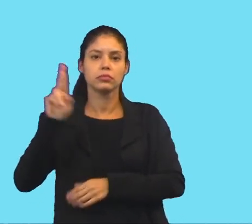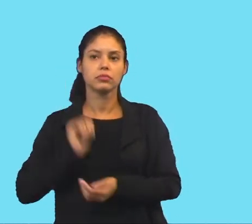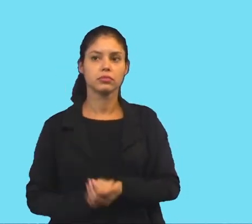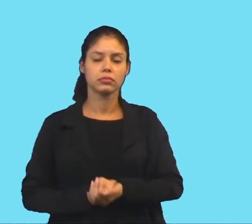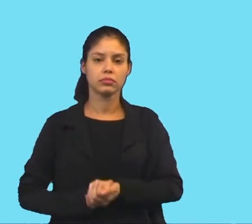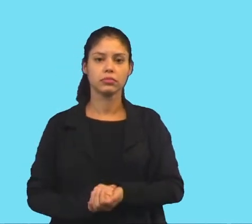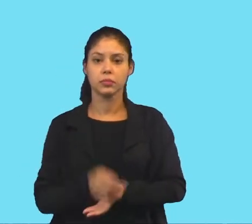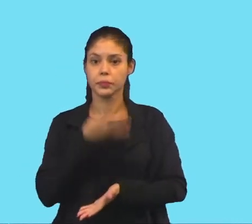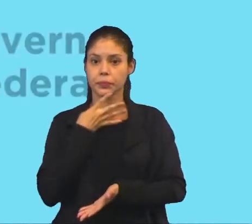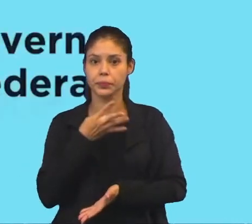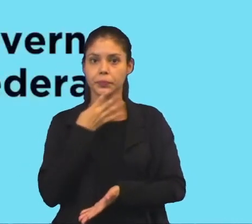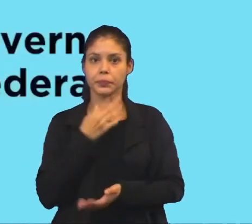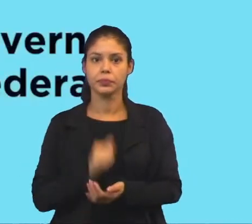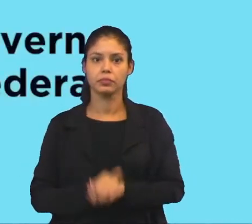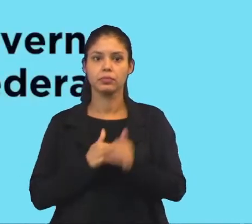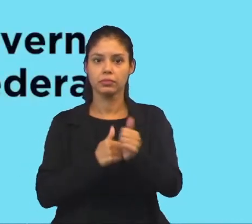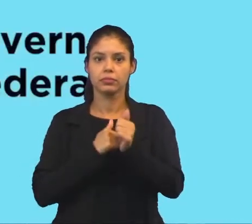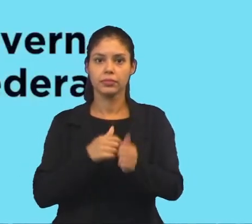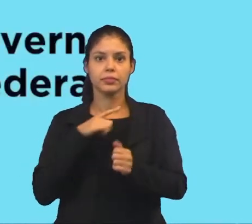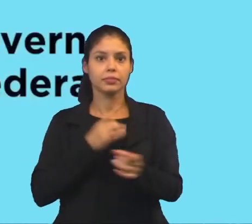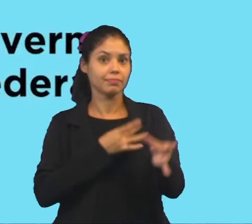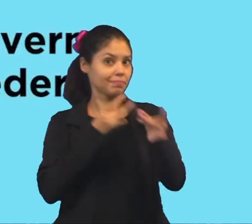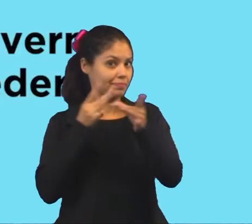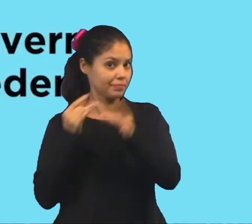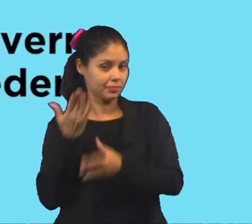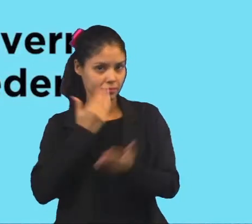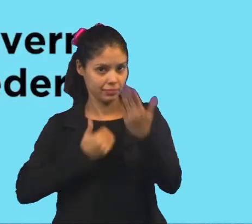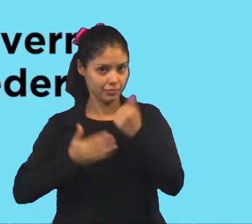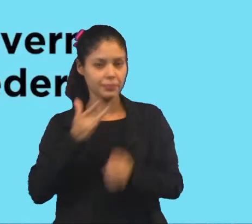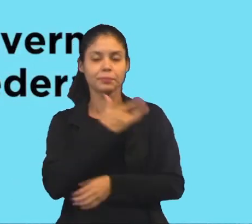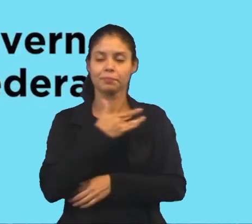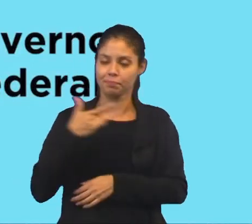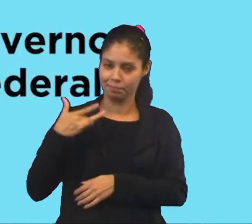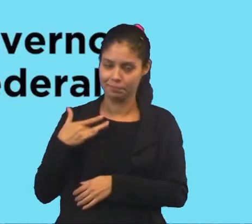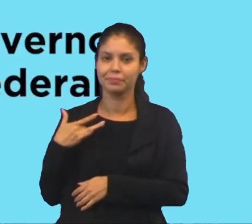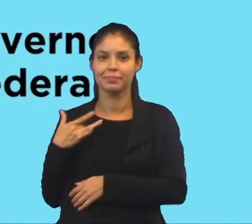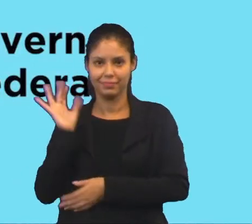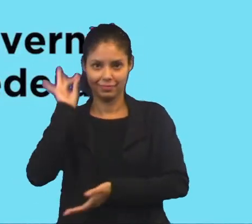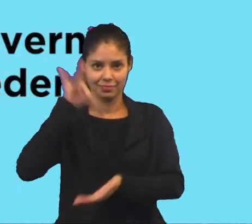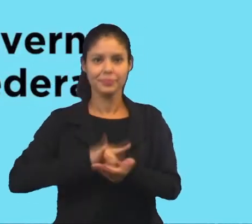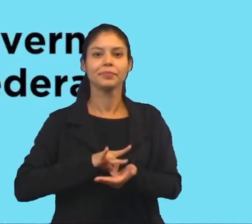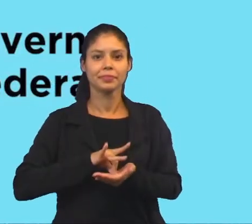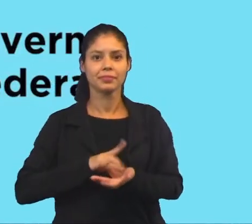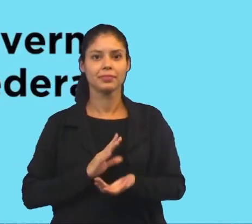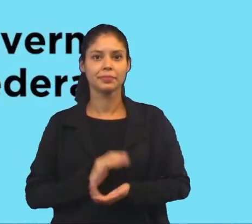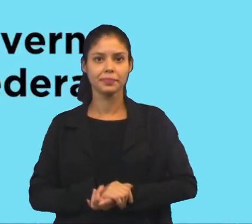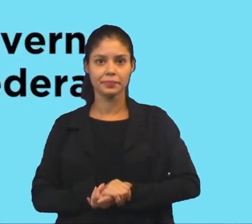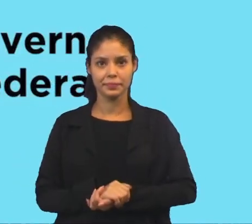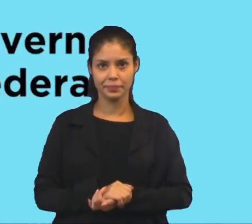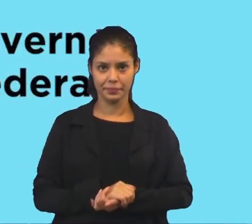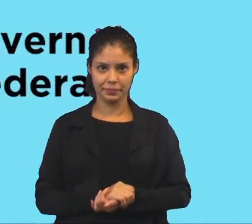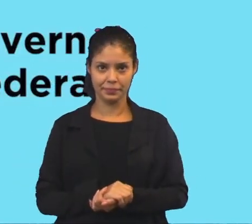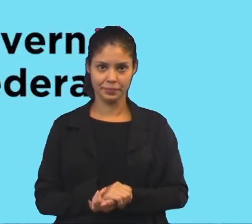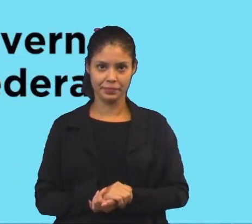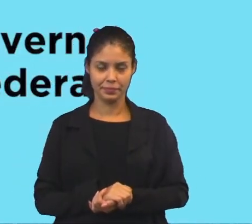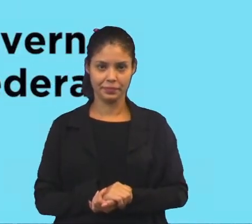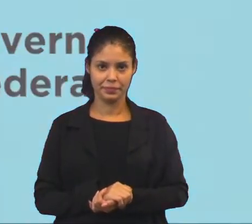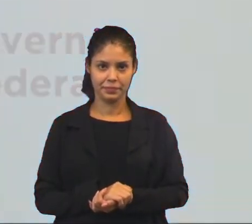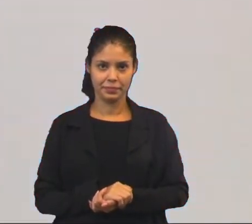www.saude.gov.br. Conheça o guia e tenha dicas para a alimentação saudável de verdade.